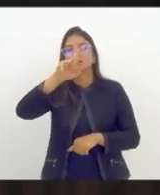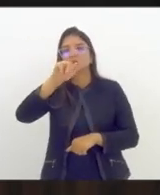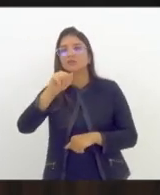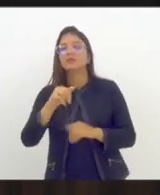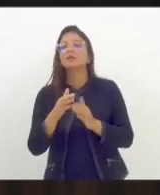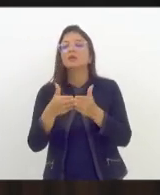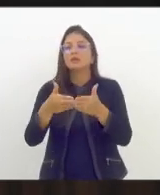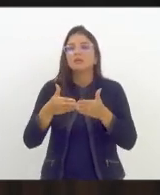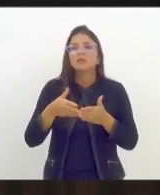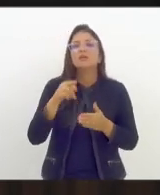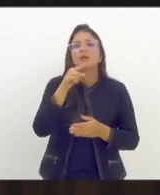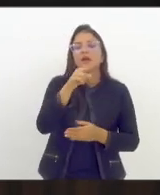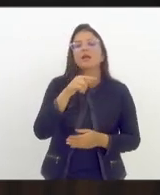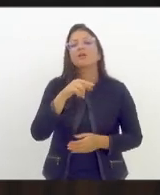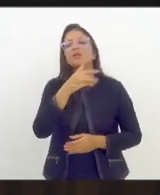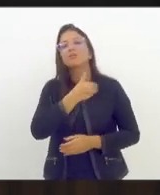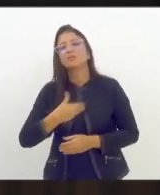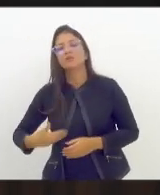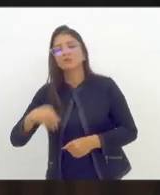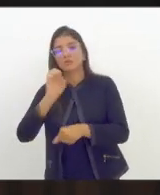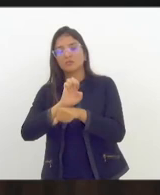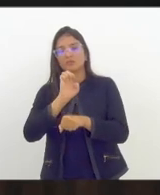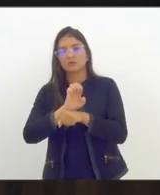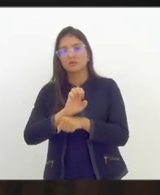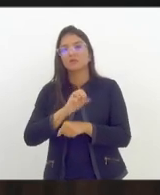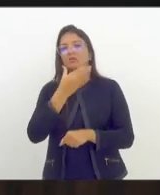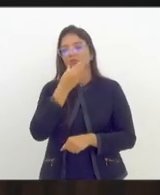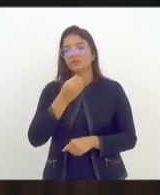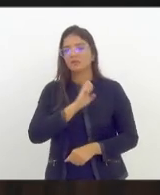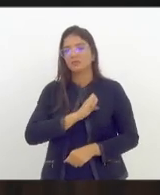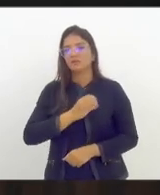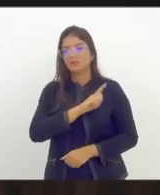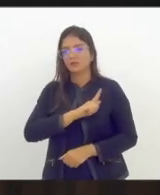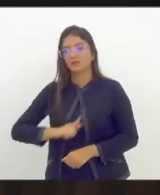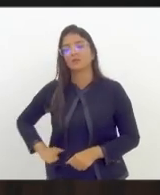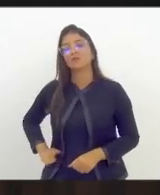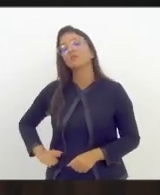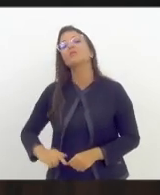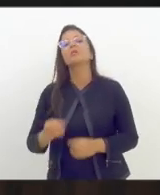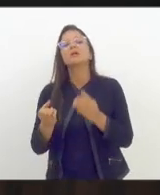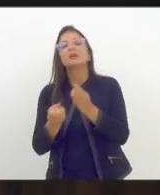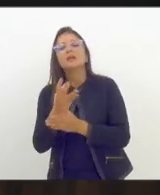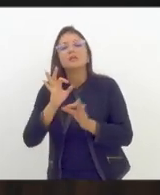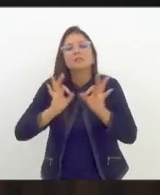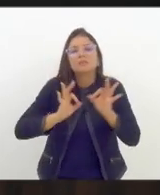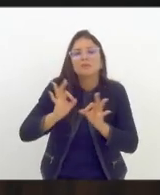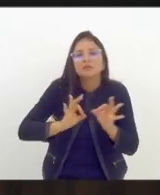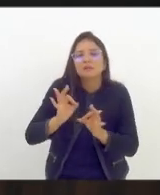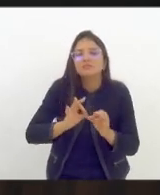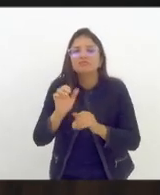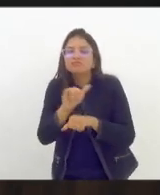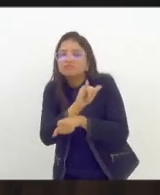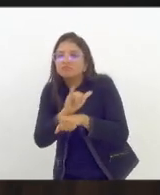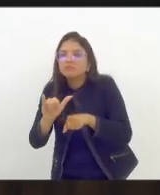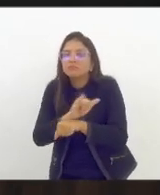senhor governador do Estado do Rio de Janeiro o envio de mensagem dispondo sobre a criação do Plano Estratégico para Desenvolvimento Sustentável da Aquicultura